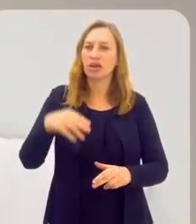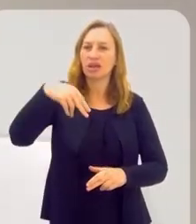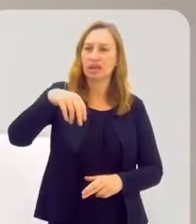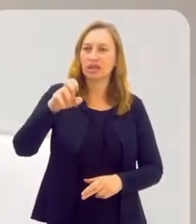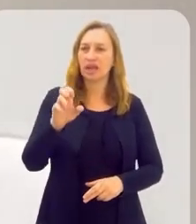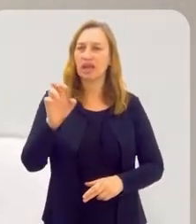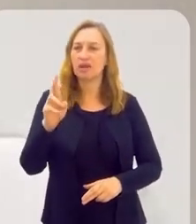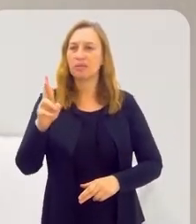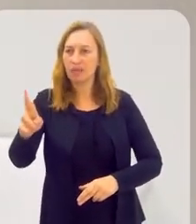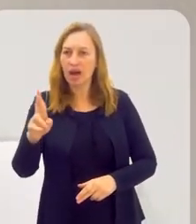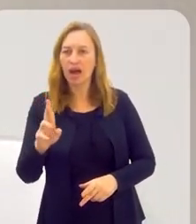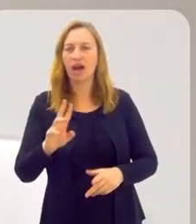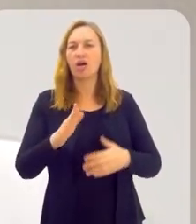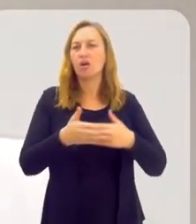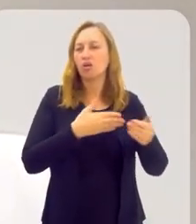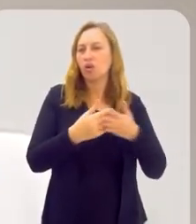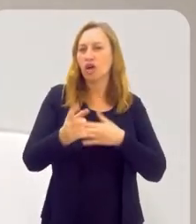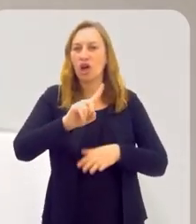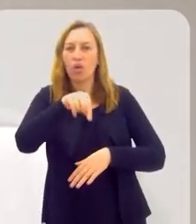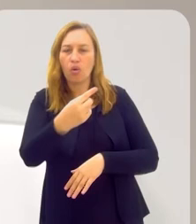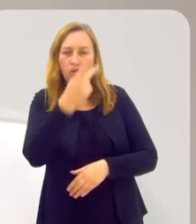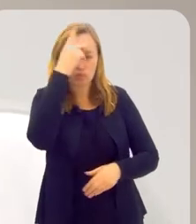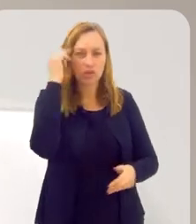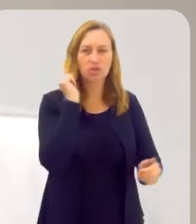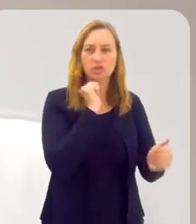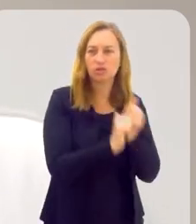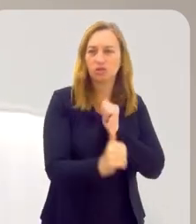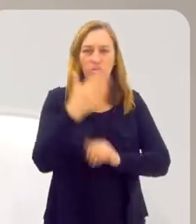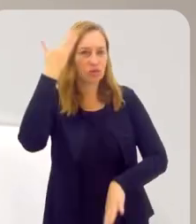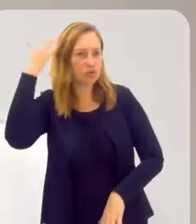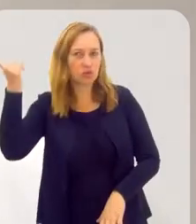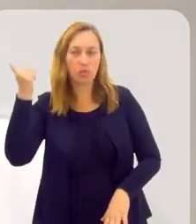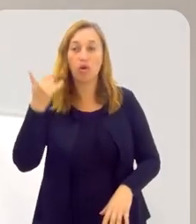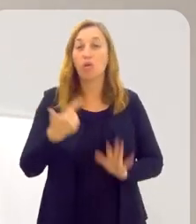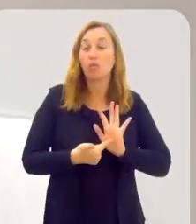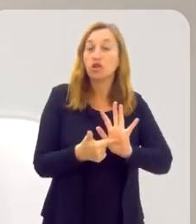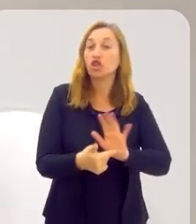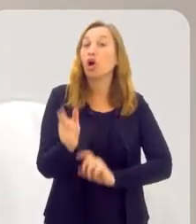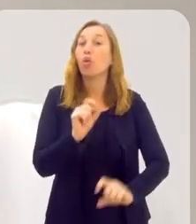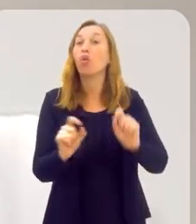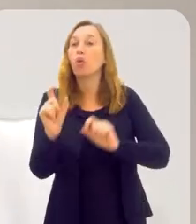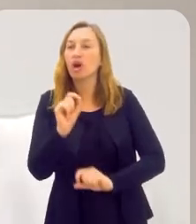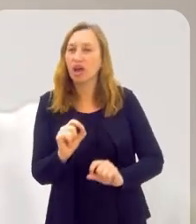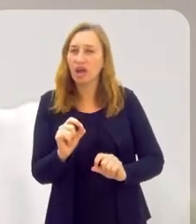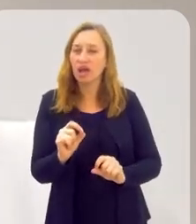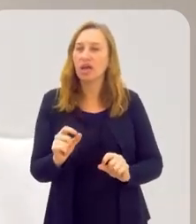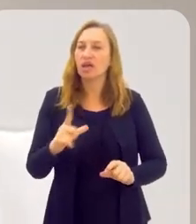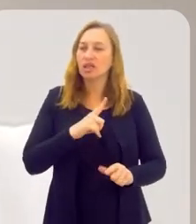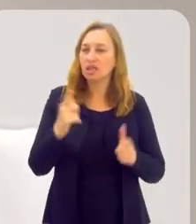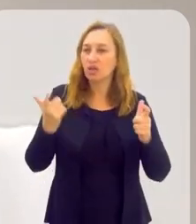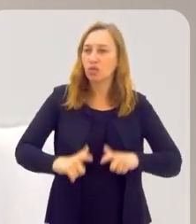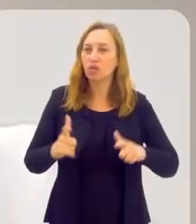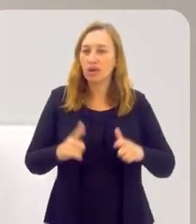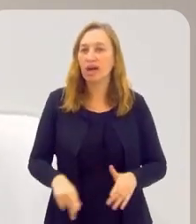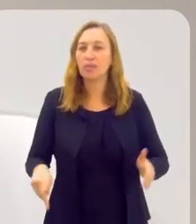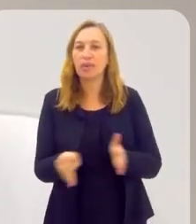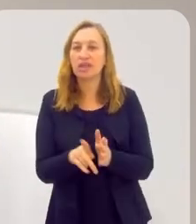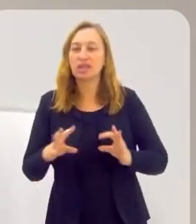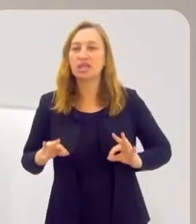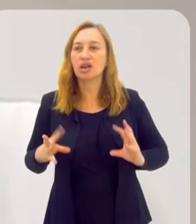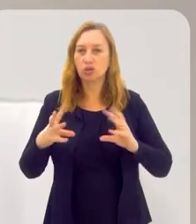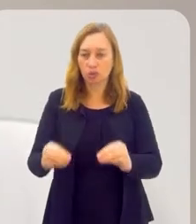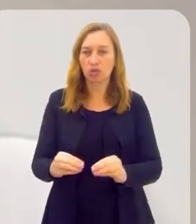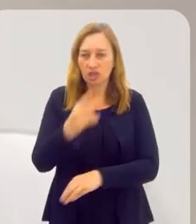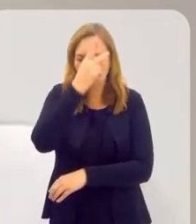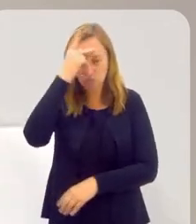vosso Neymar ou o nosso Cristiano ou etc, a conseguirem mostrar que há um espaço para toda a gente e há um